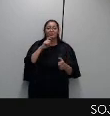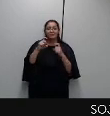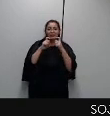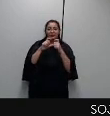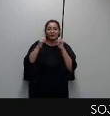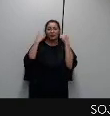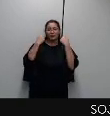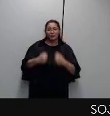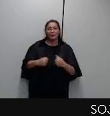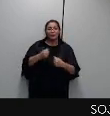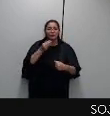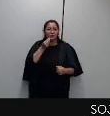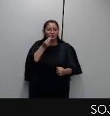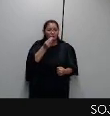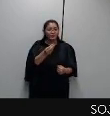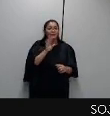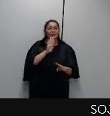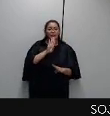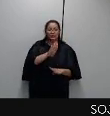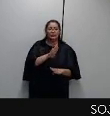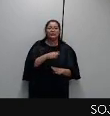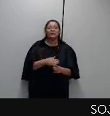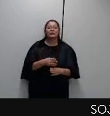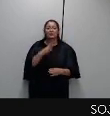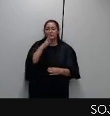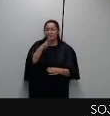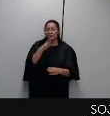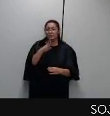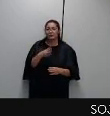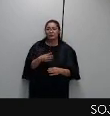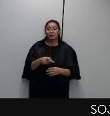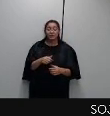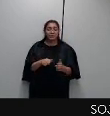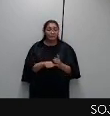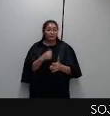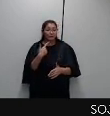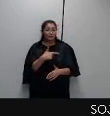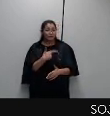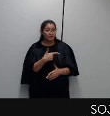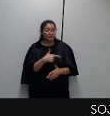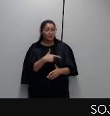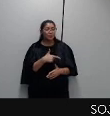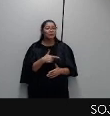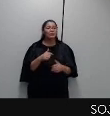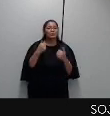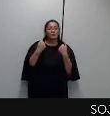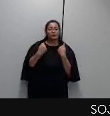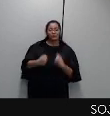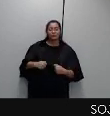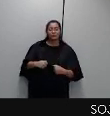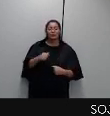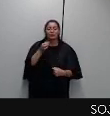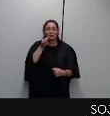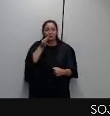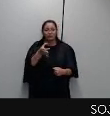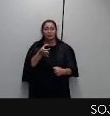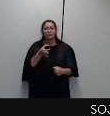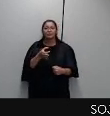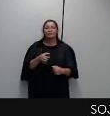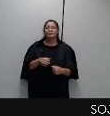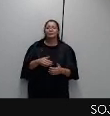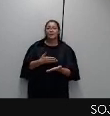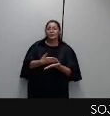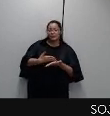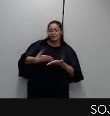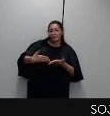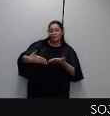ordenar a atribuição de seus subordinados segundo as previsões legais pertinentes a existir em caso o campo próprio ao desenvolvimento de